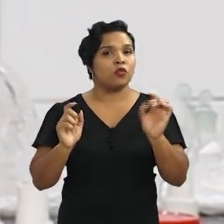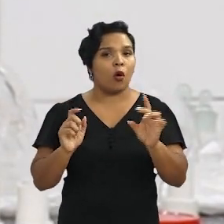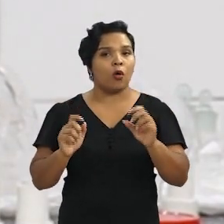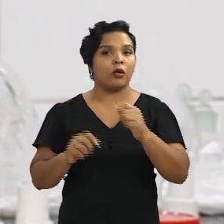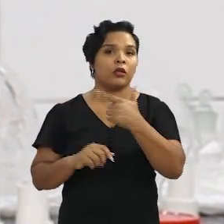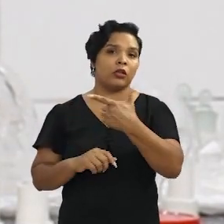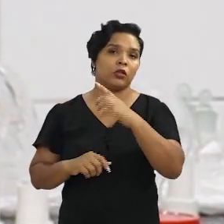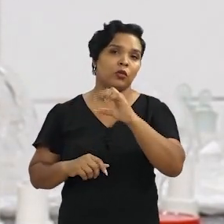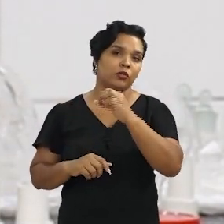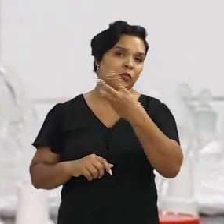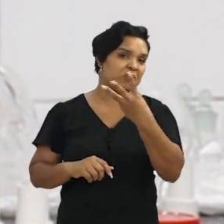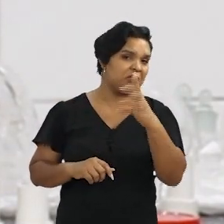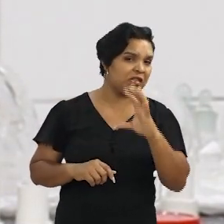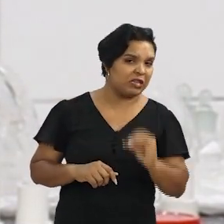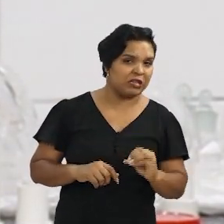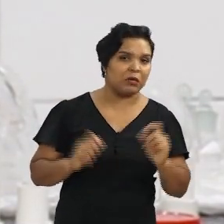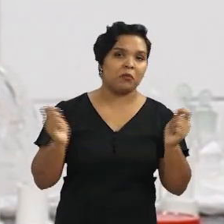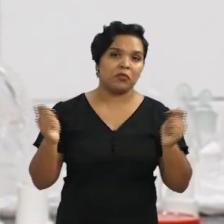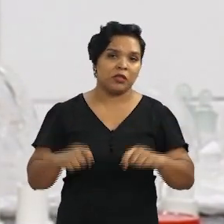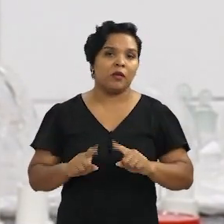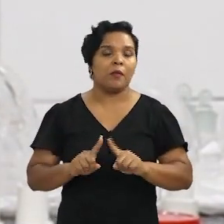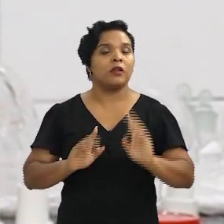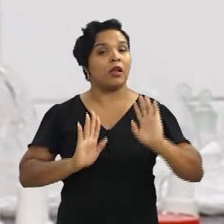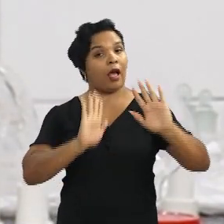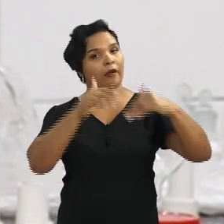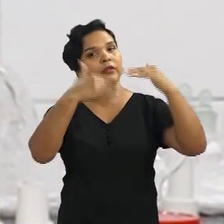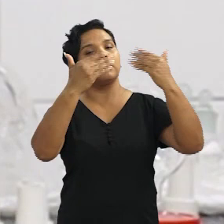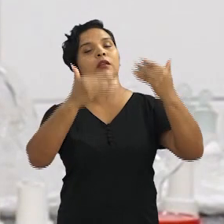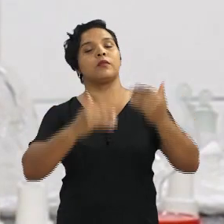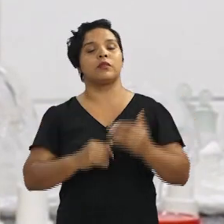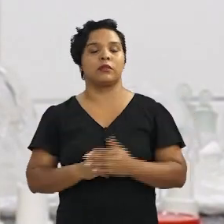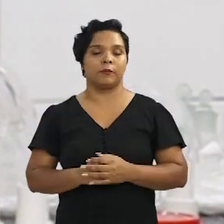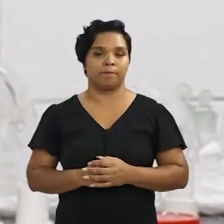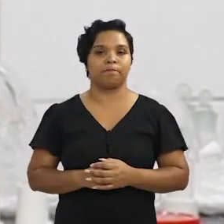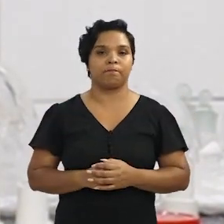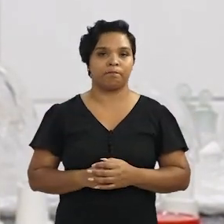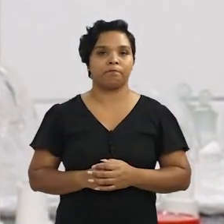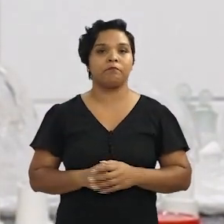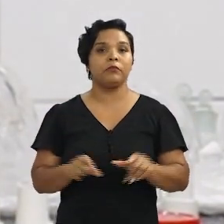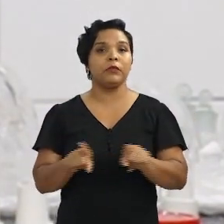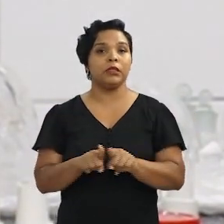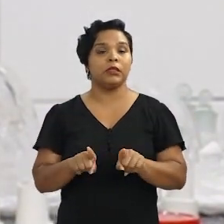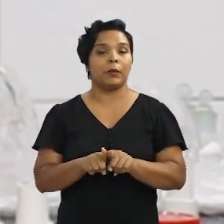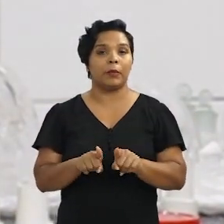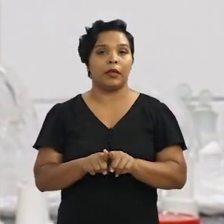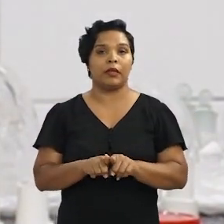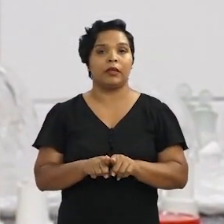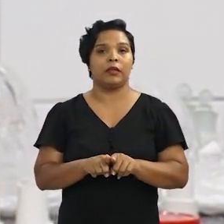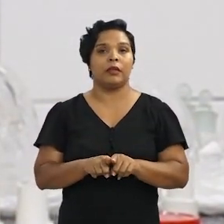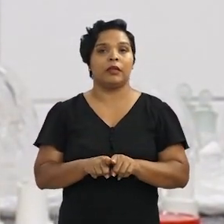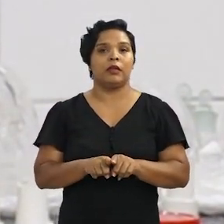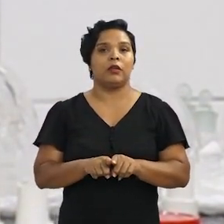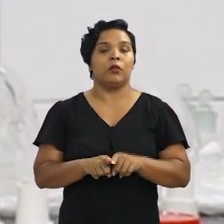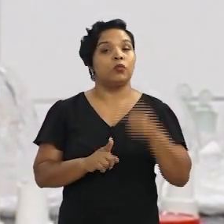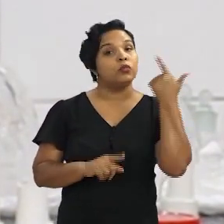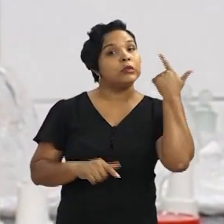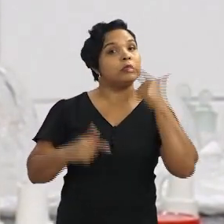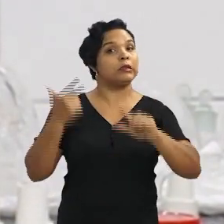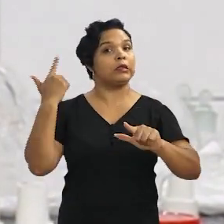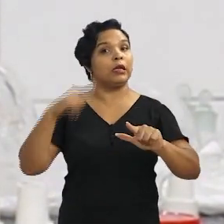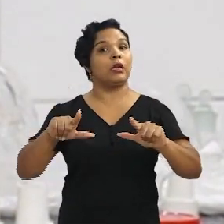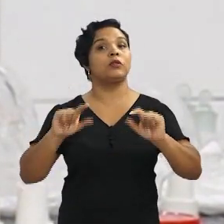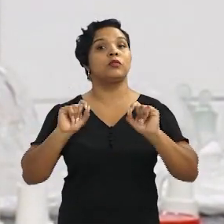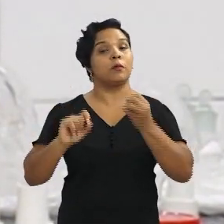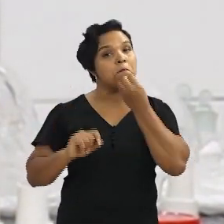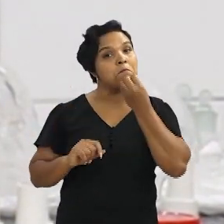disponível talvez em 2030, por aí, mas nós já avançamos bastante. E uma dos ganhos,